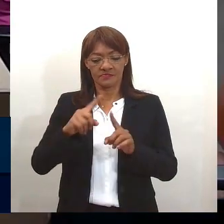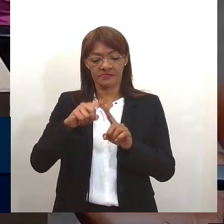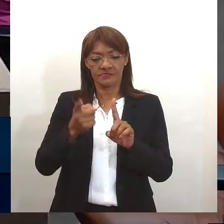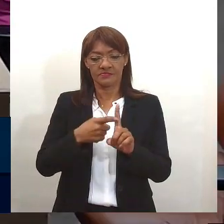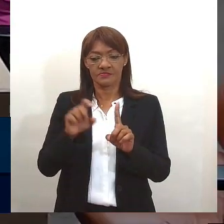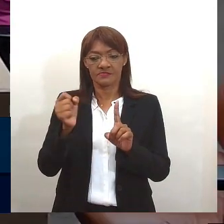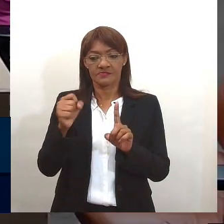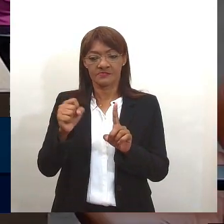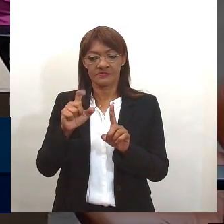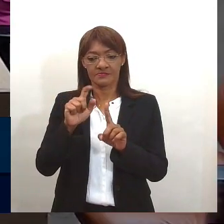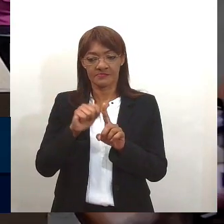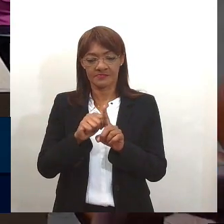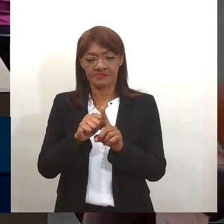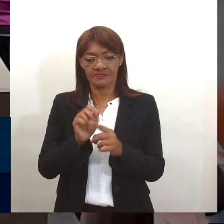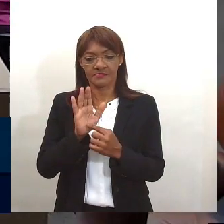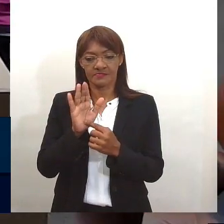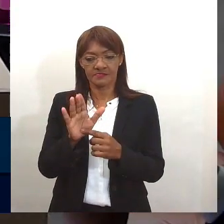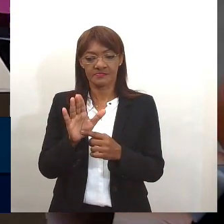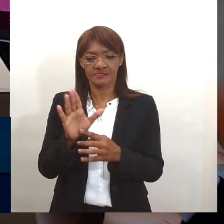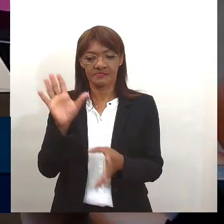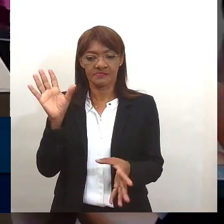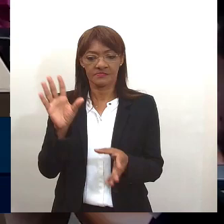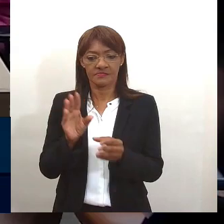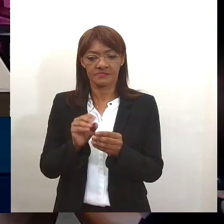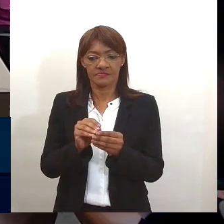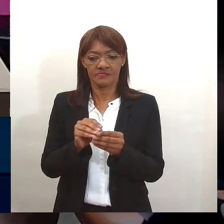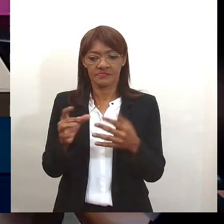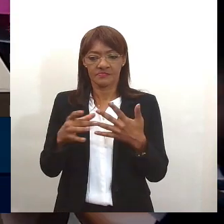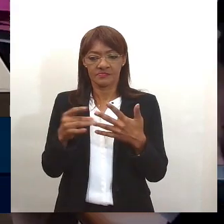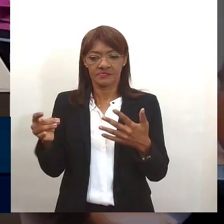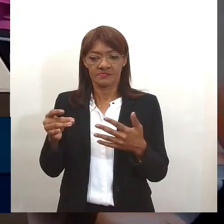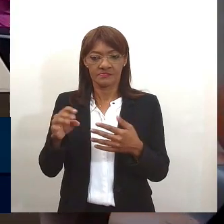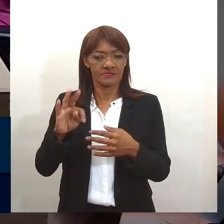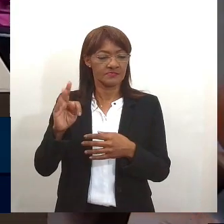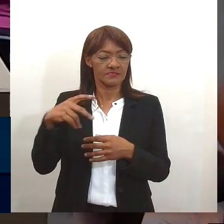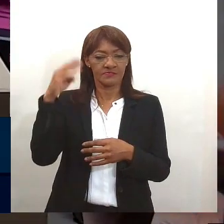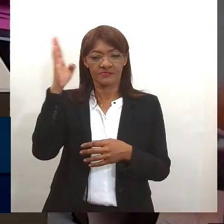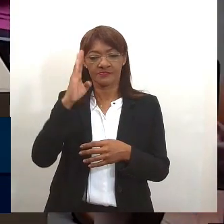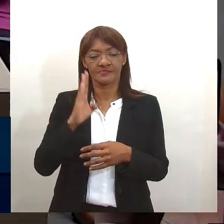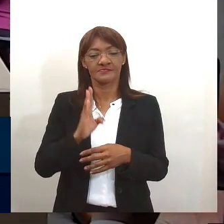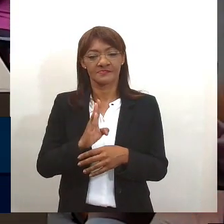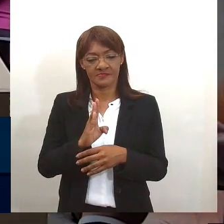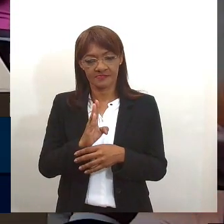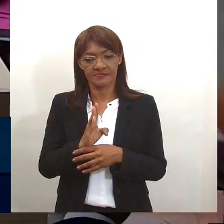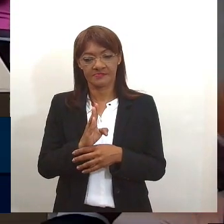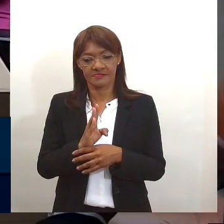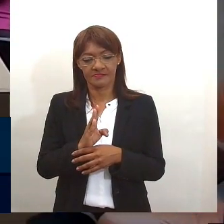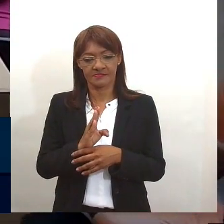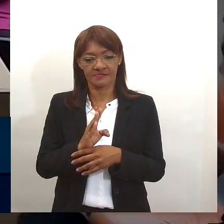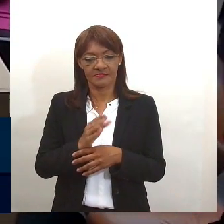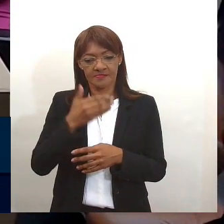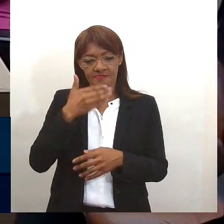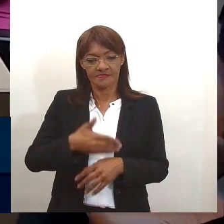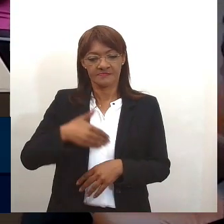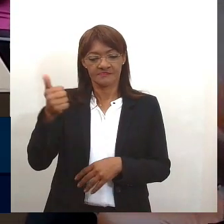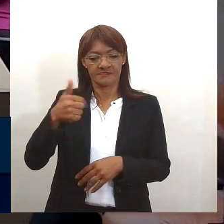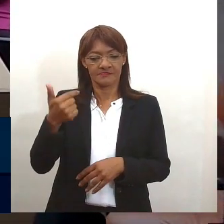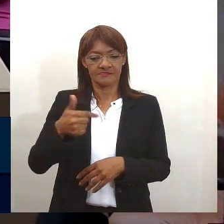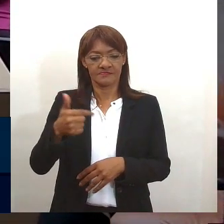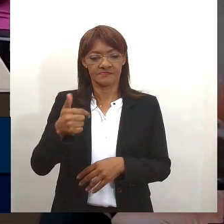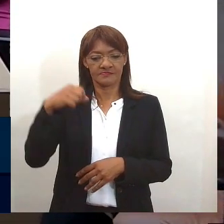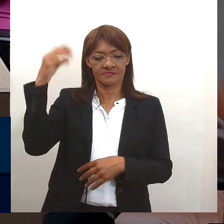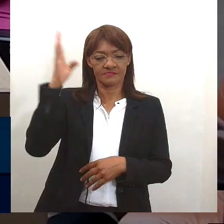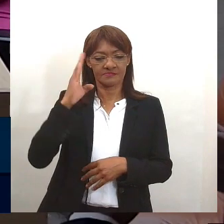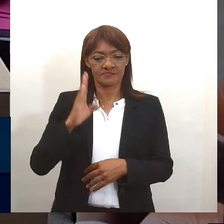é destaque nacional. O segundo melhor resultado primário do Brasil. Então, eu queria falar um pouco sobre